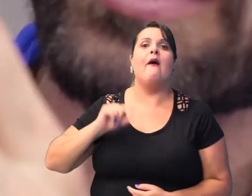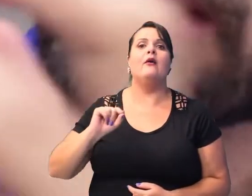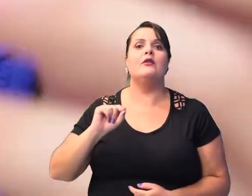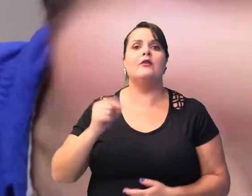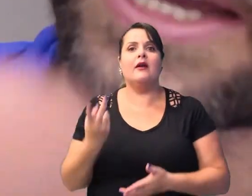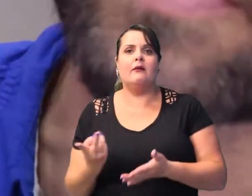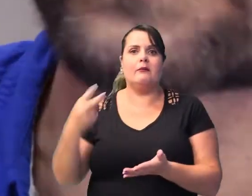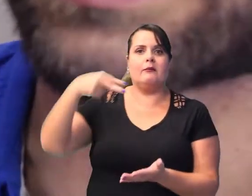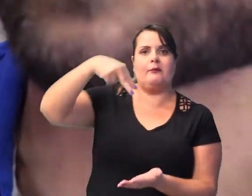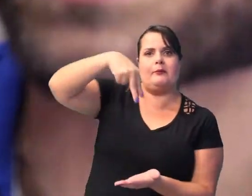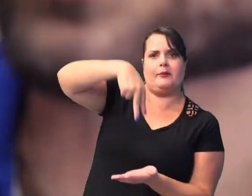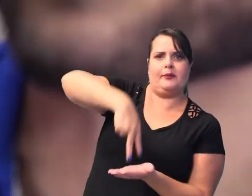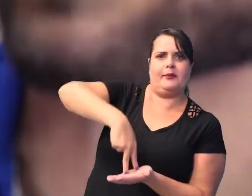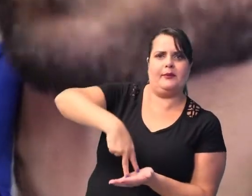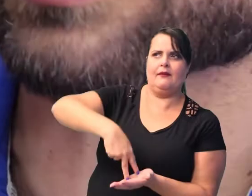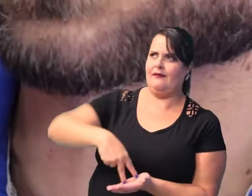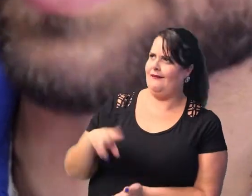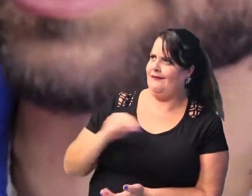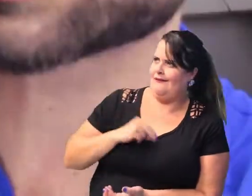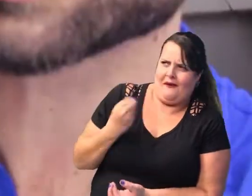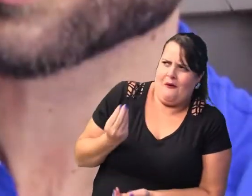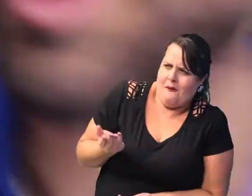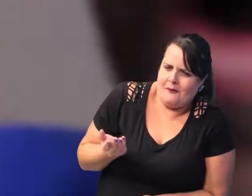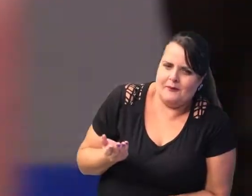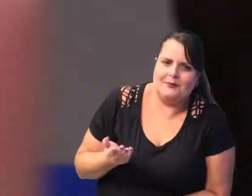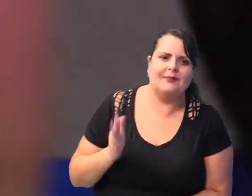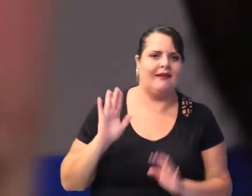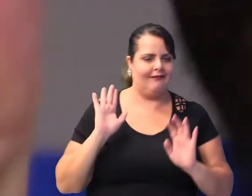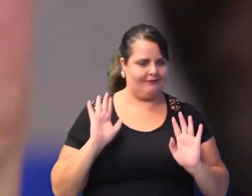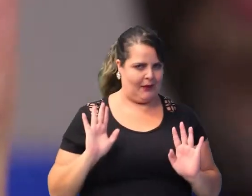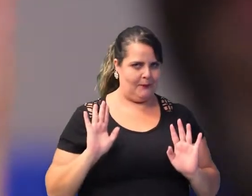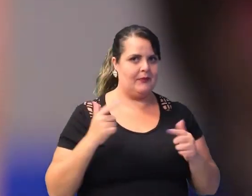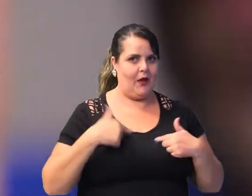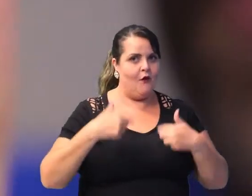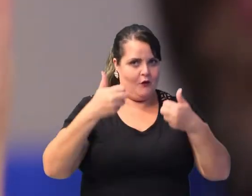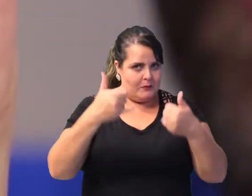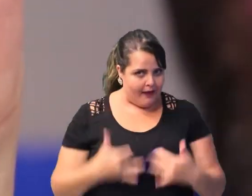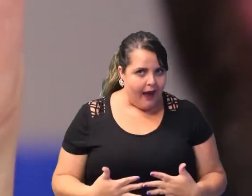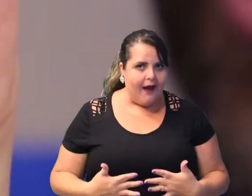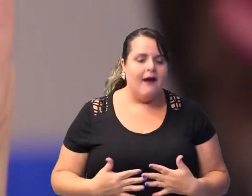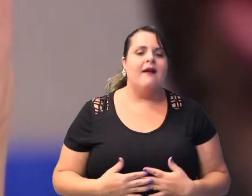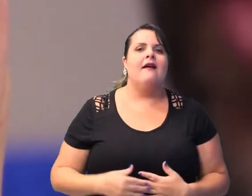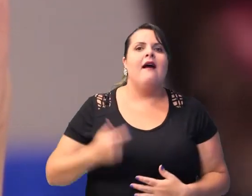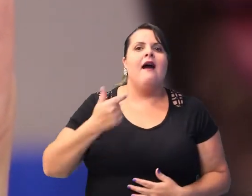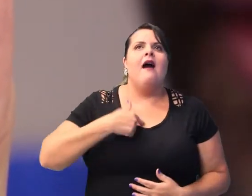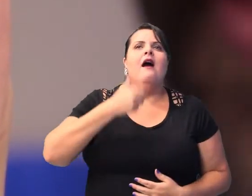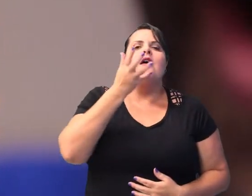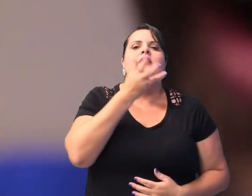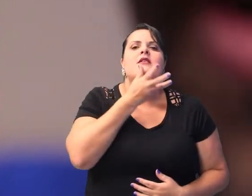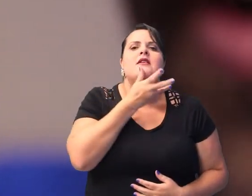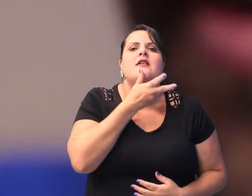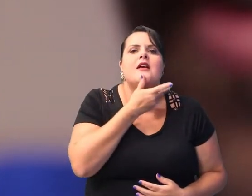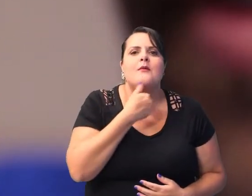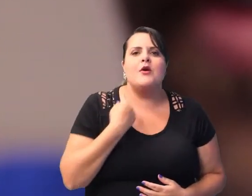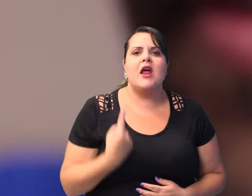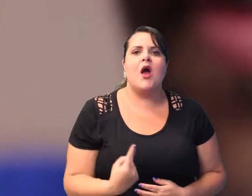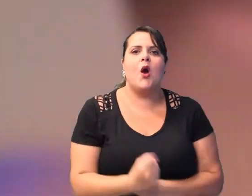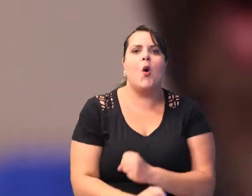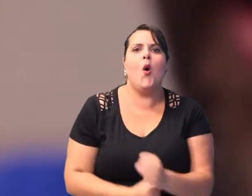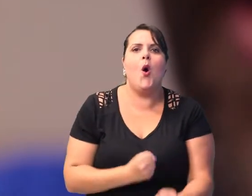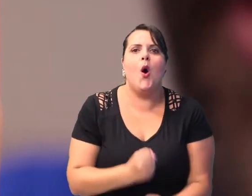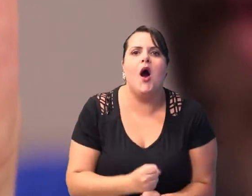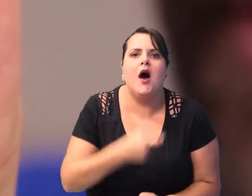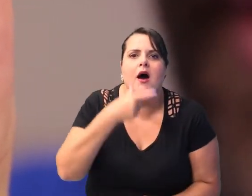ela gosta de ficar de ponta cabeça estava com confiança também é um problema que se tenha se você curte só lá fala eu demorei